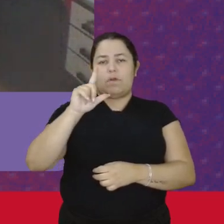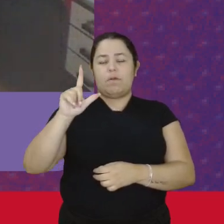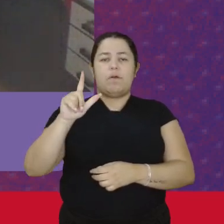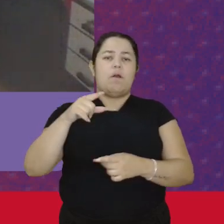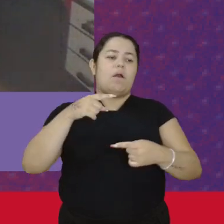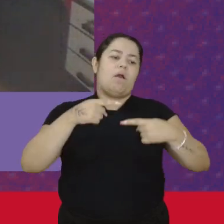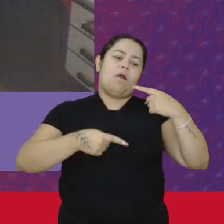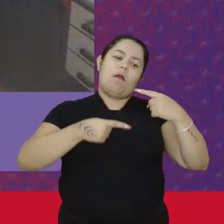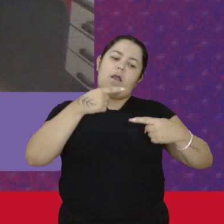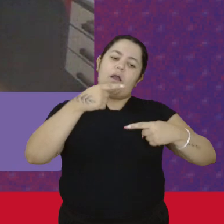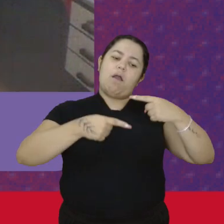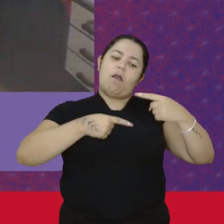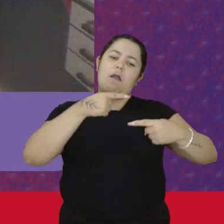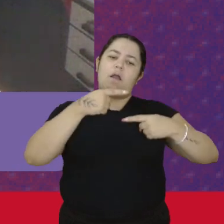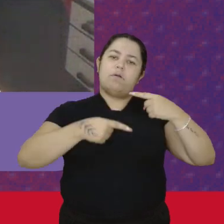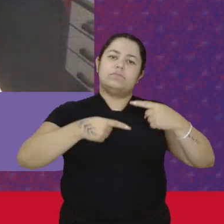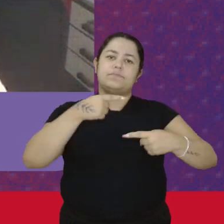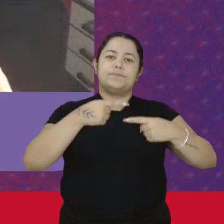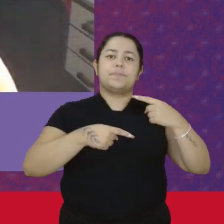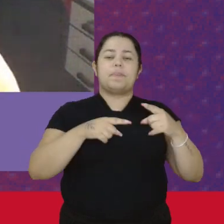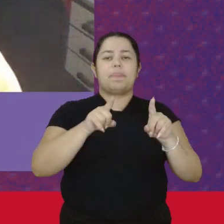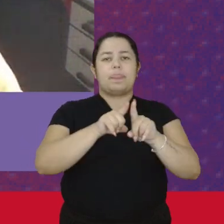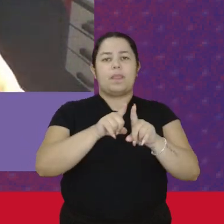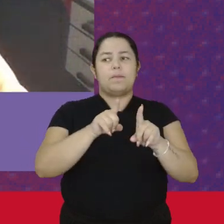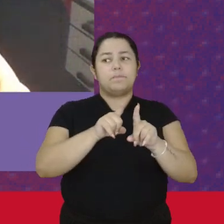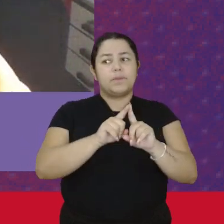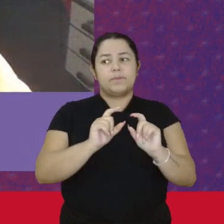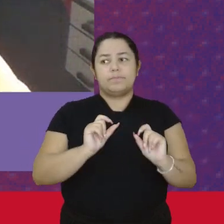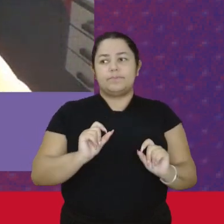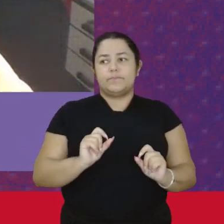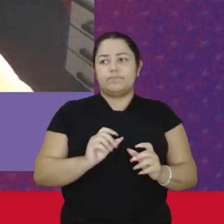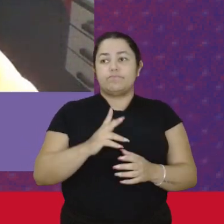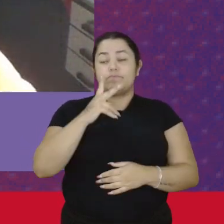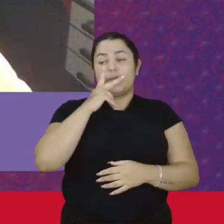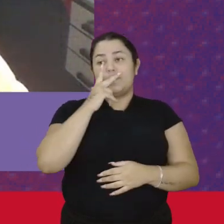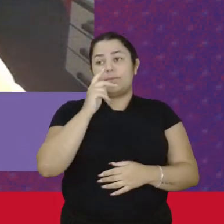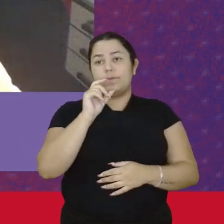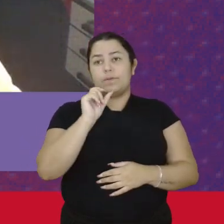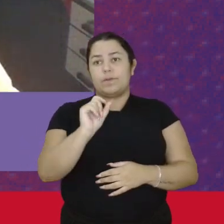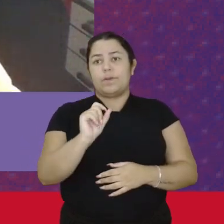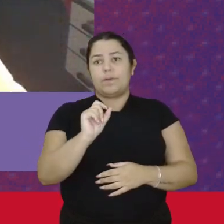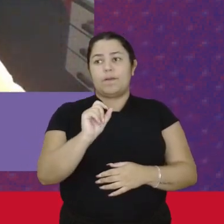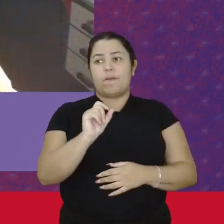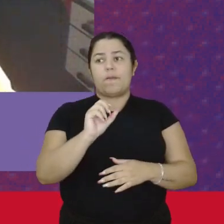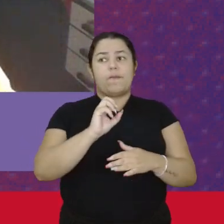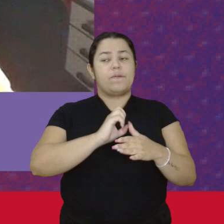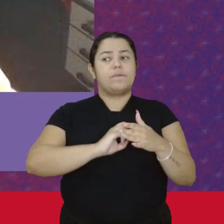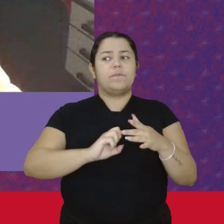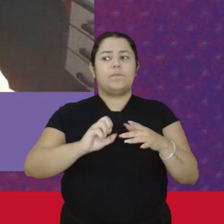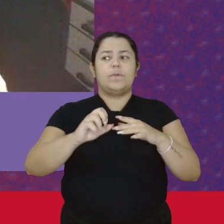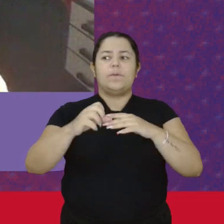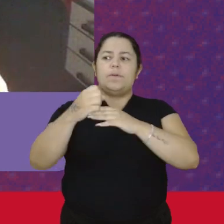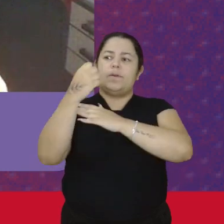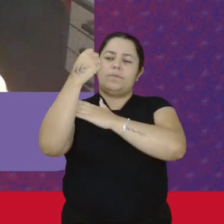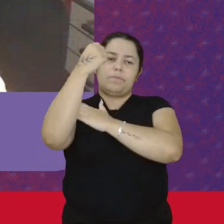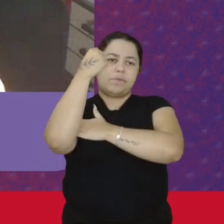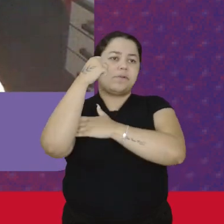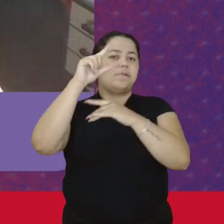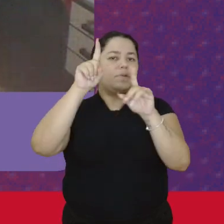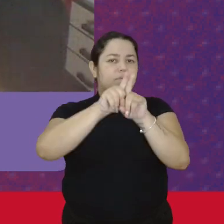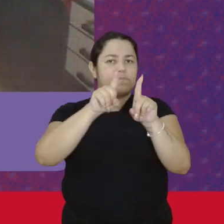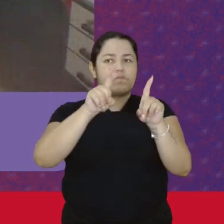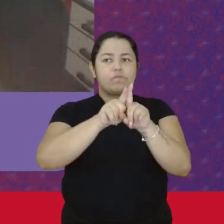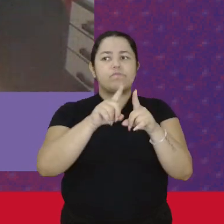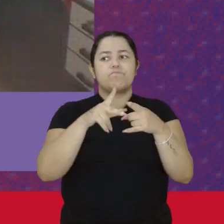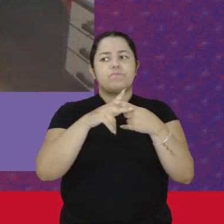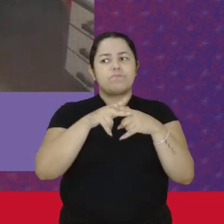isso, era impressionante. Então, eu acho que a imprensa feminista foi um instrumento legal, sabe?